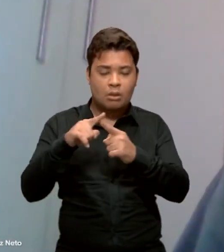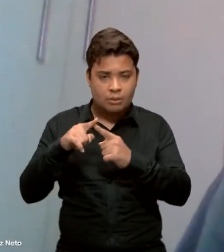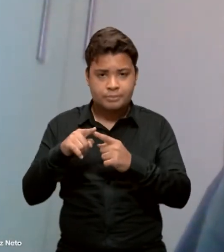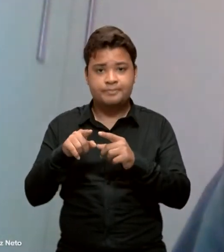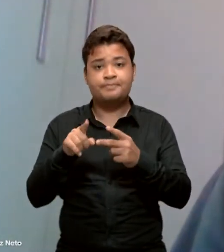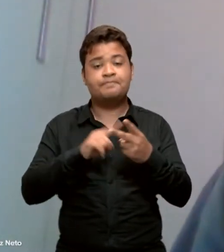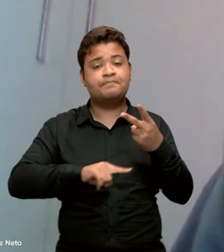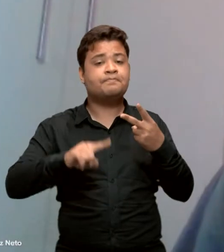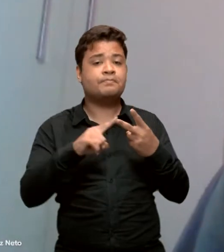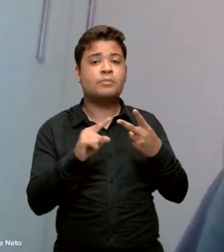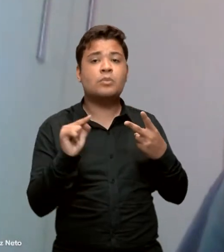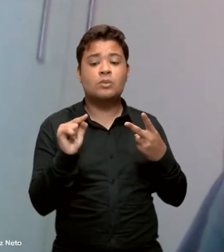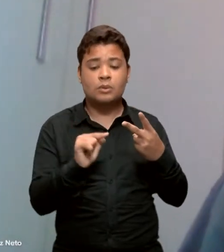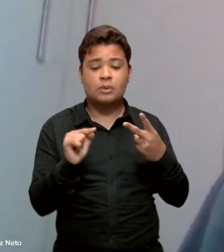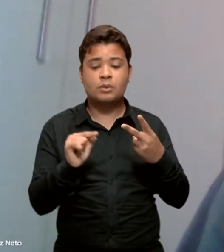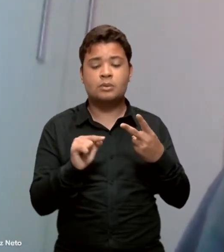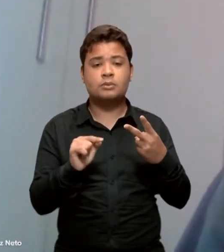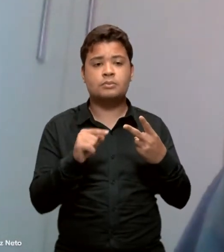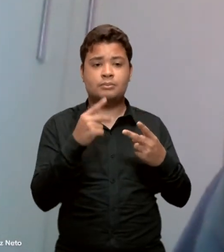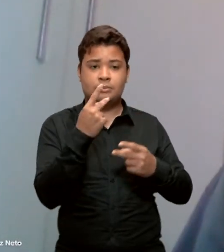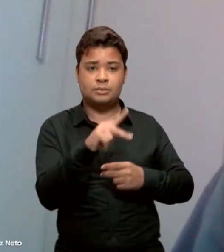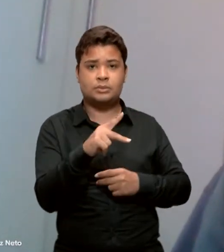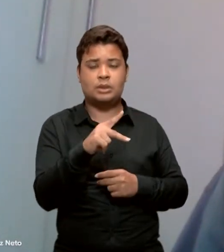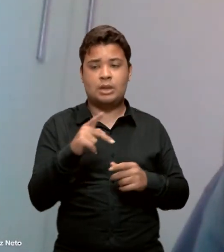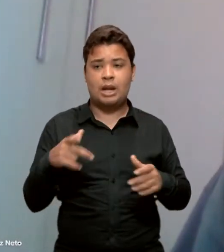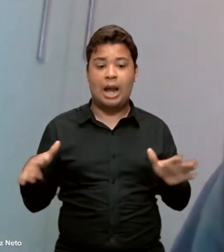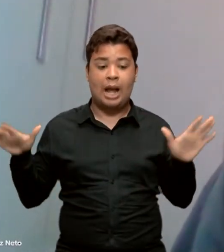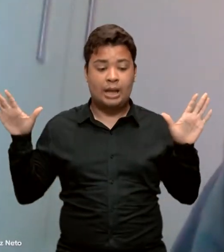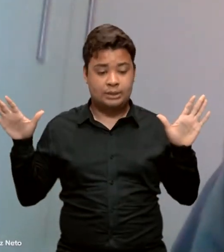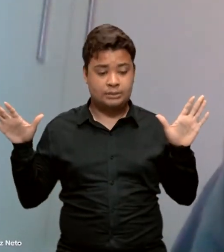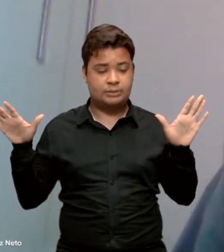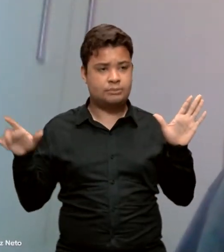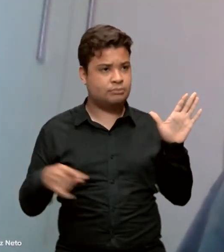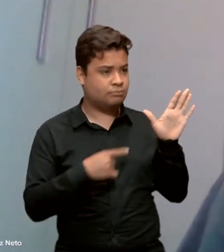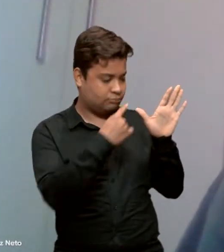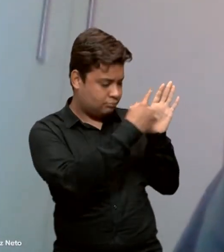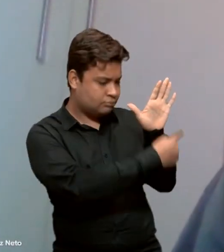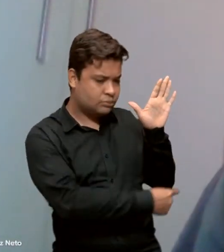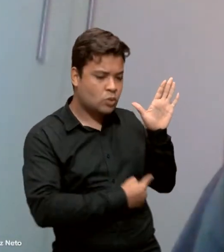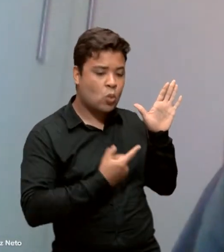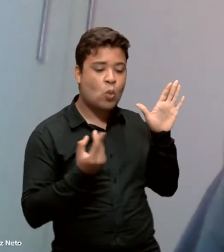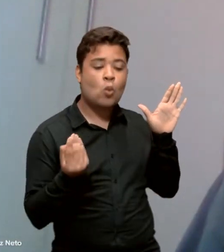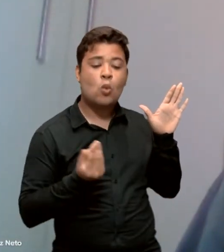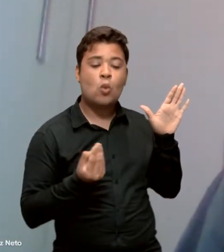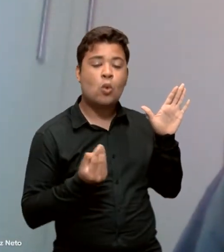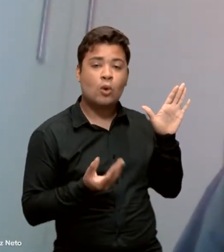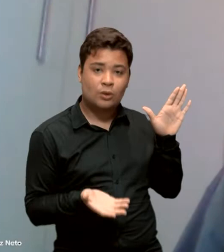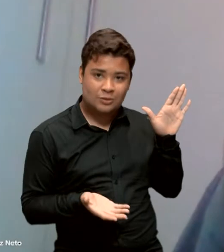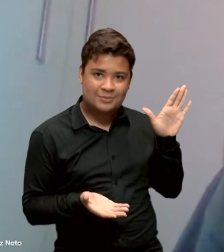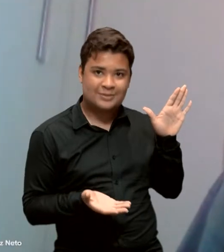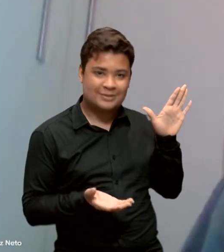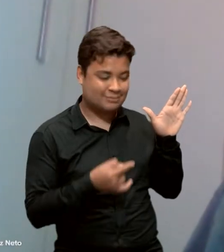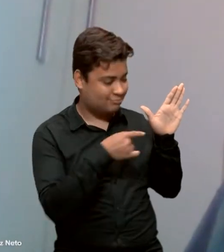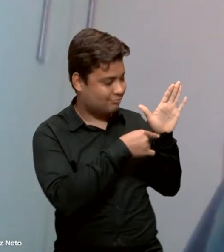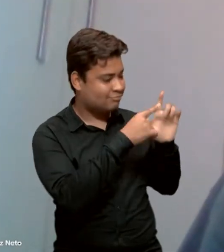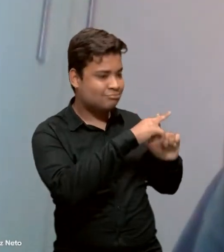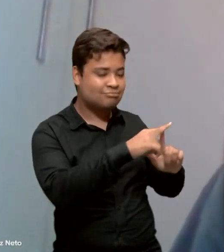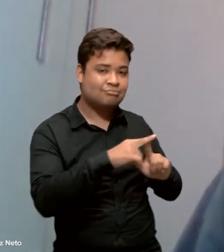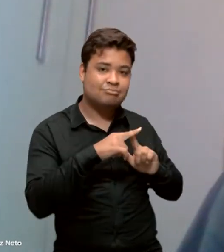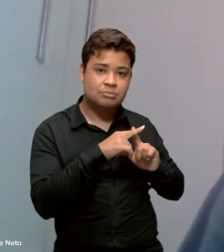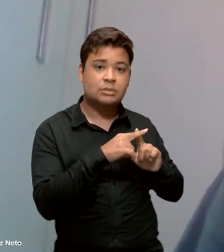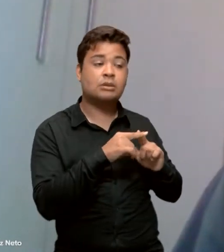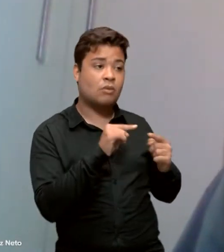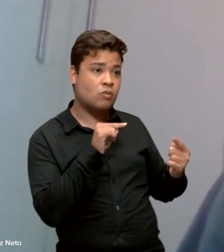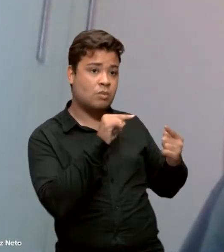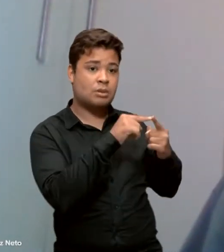segundo seria a própria morfologia da asa, né? No sentido que a morfologia da asa está associada com a forma como os morcegos